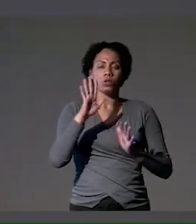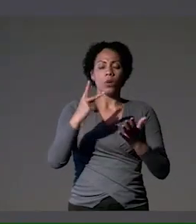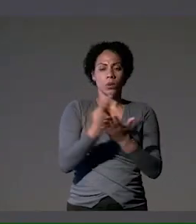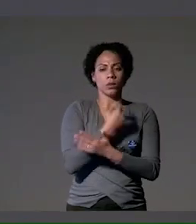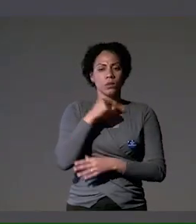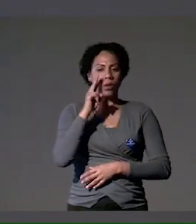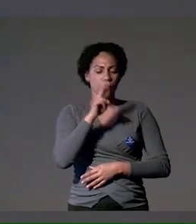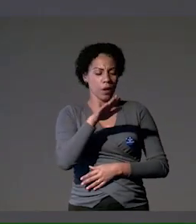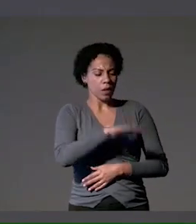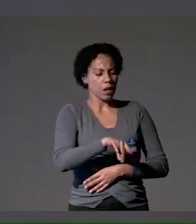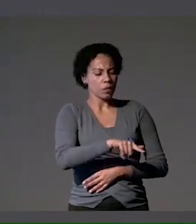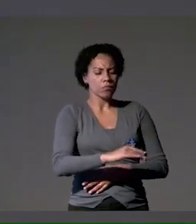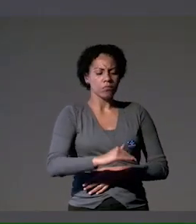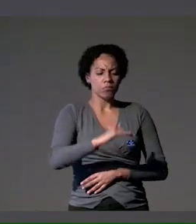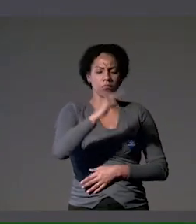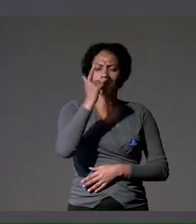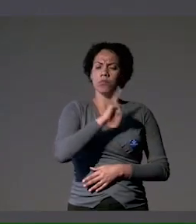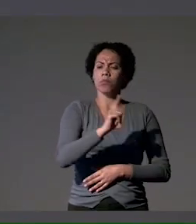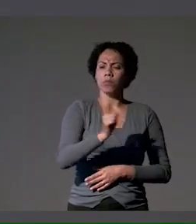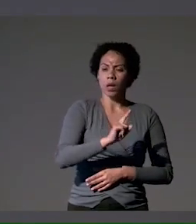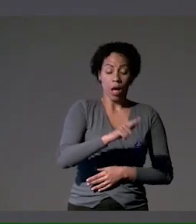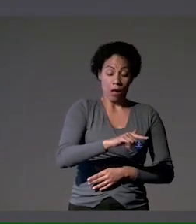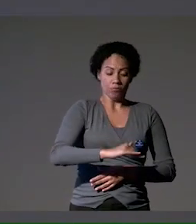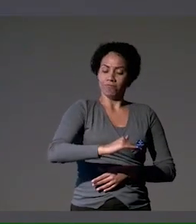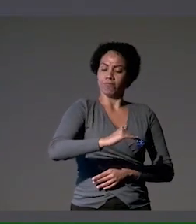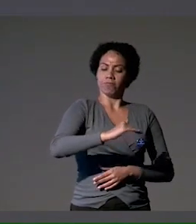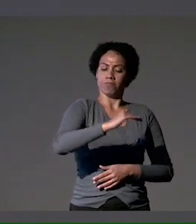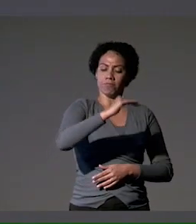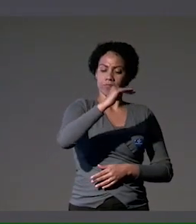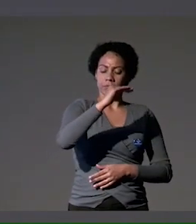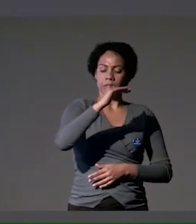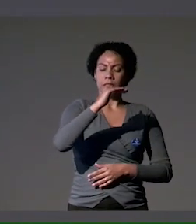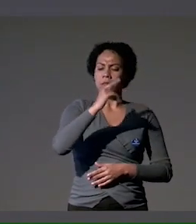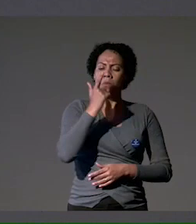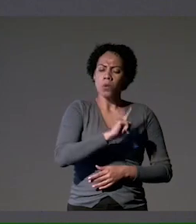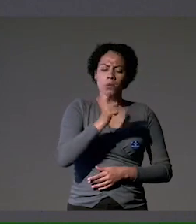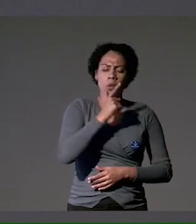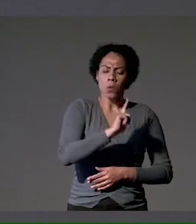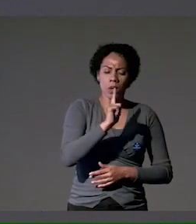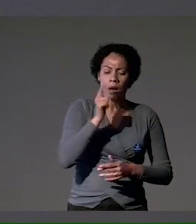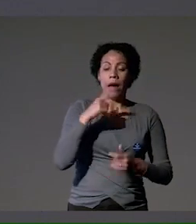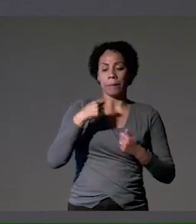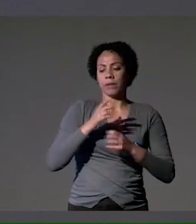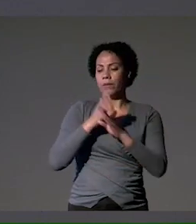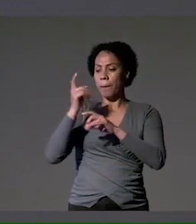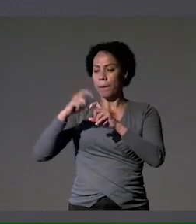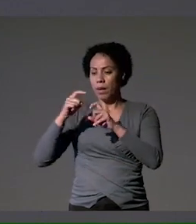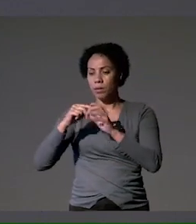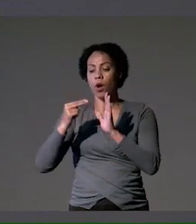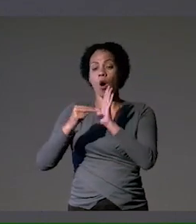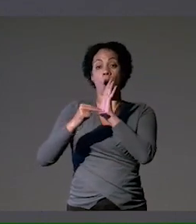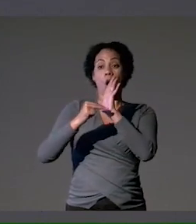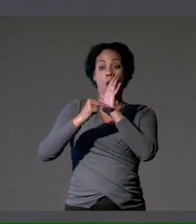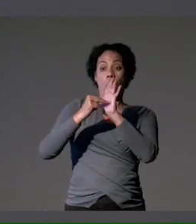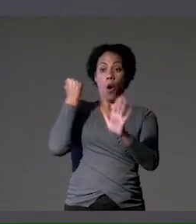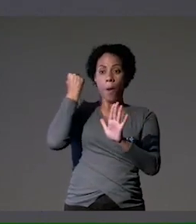que não estavam crescendo, aí fazer uma cirurgia, parar de ter o problema respiratório, em 3 meses ele crescer mais do que tinha crescido em 1